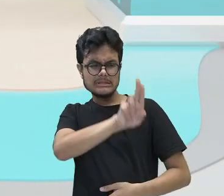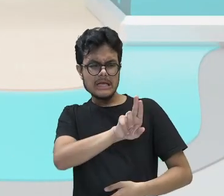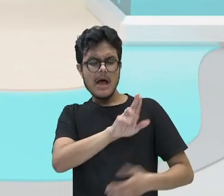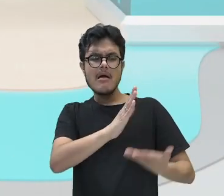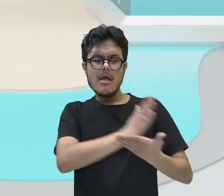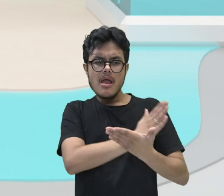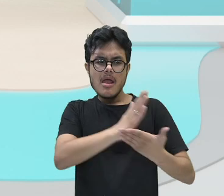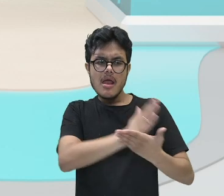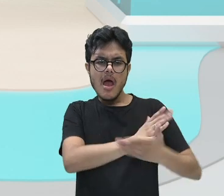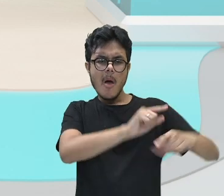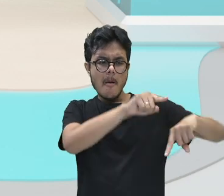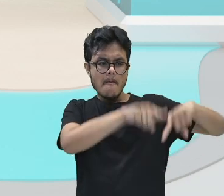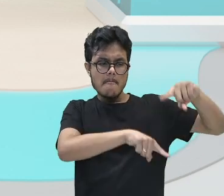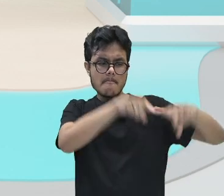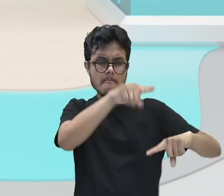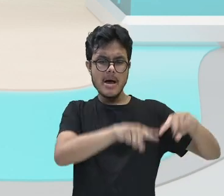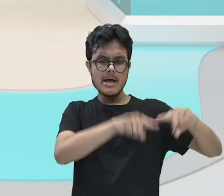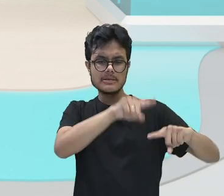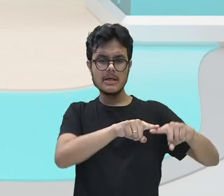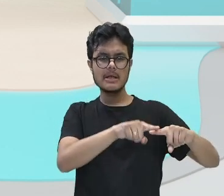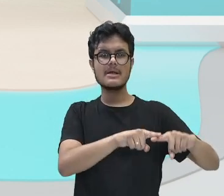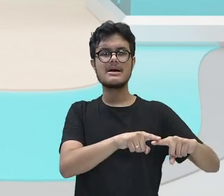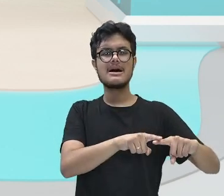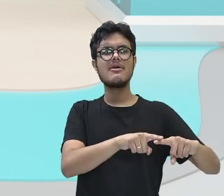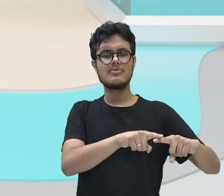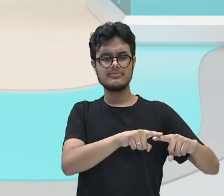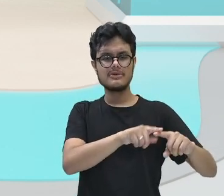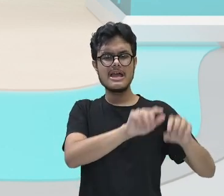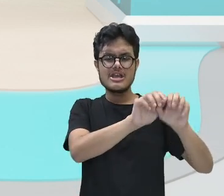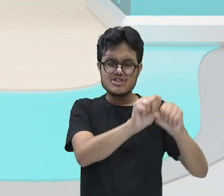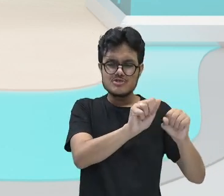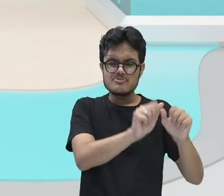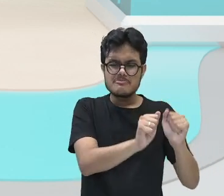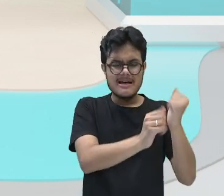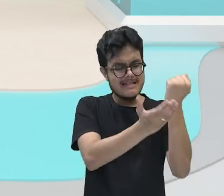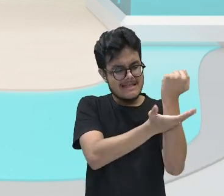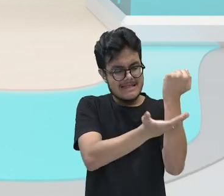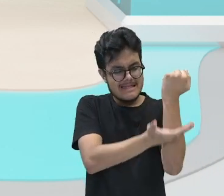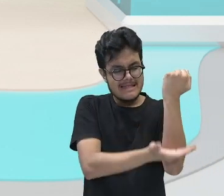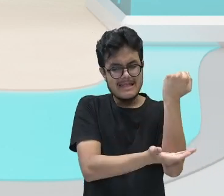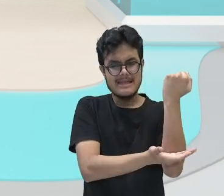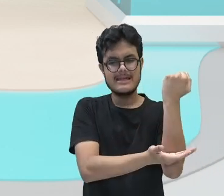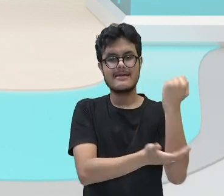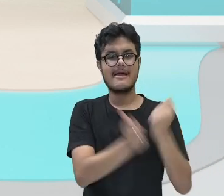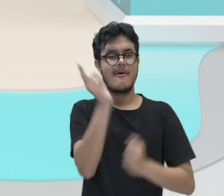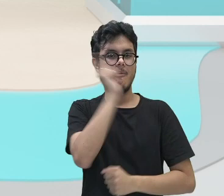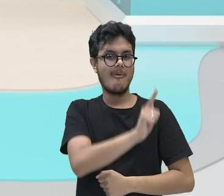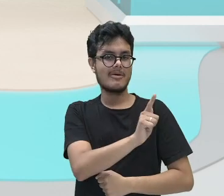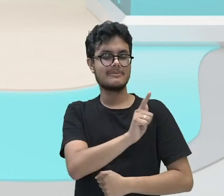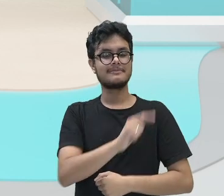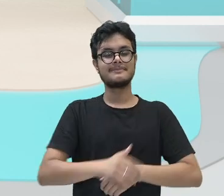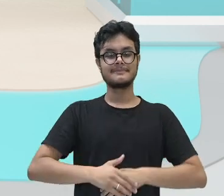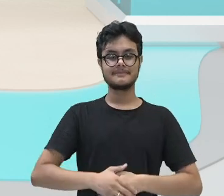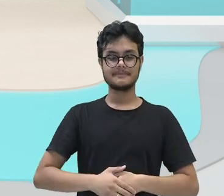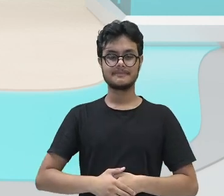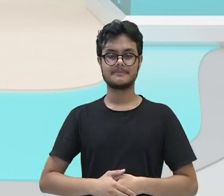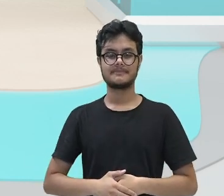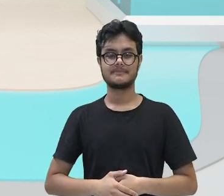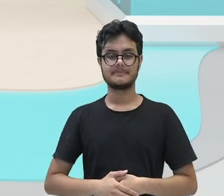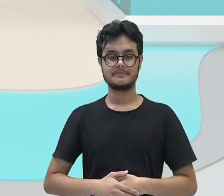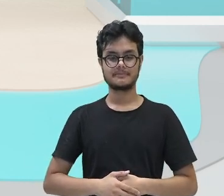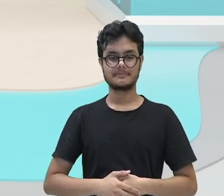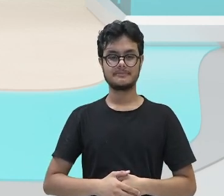né? E também a questão da madeira. Ele envolve diversos materiais, que é a sua materialidade, para